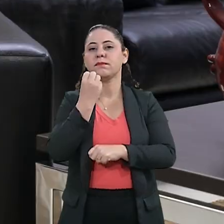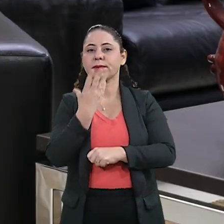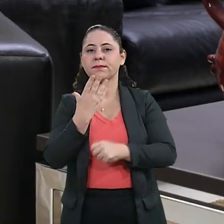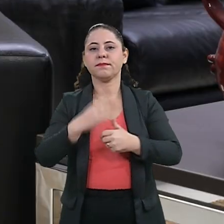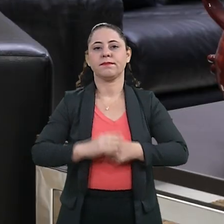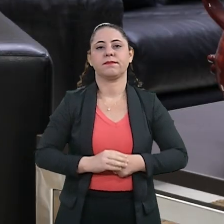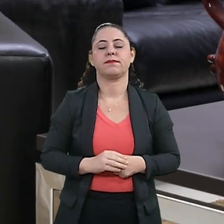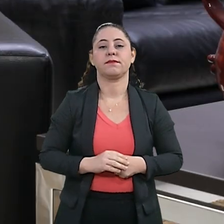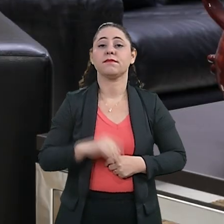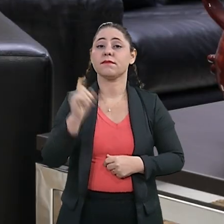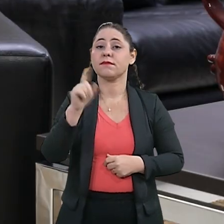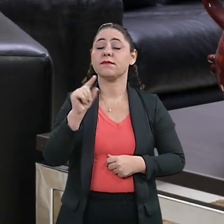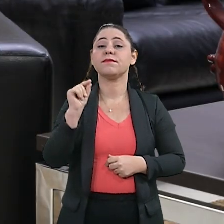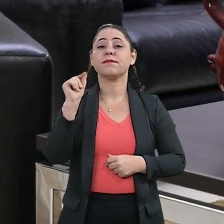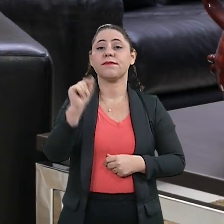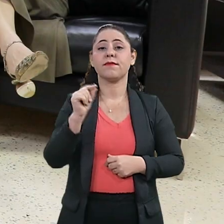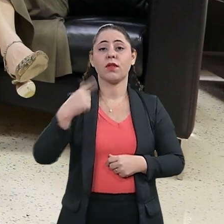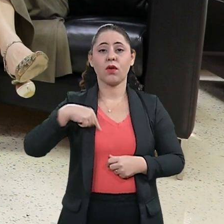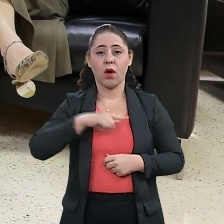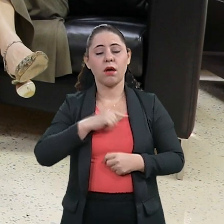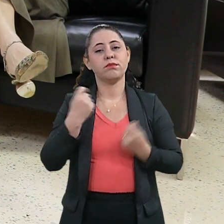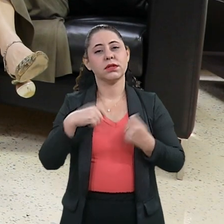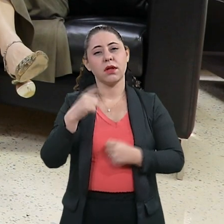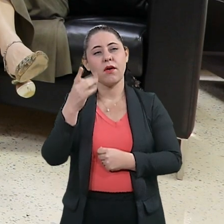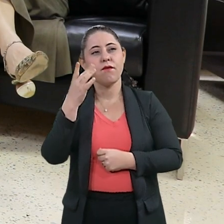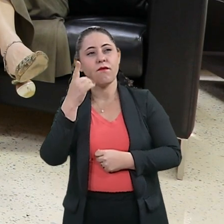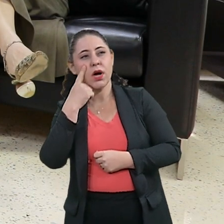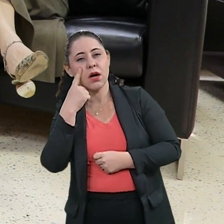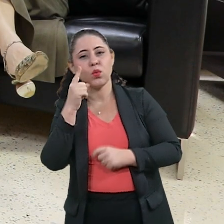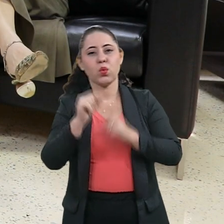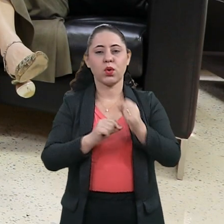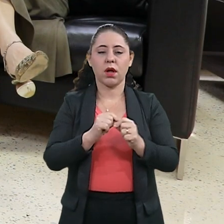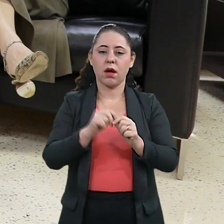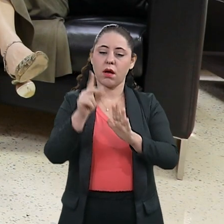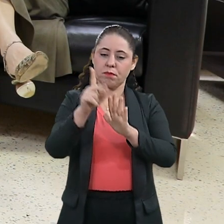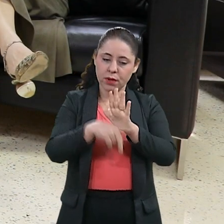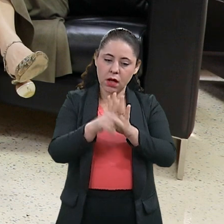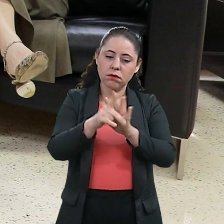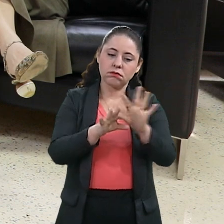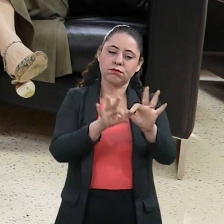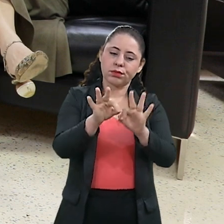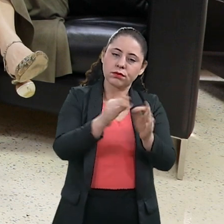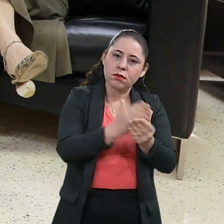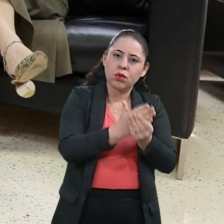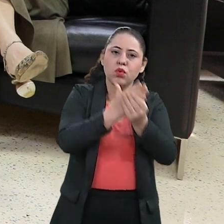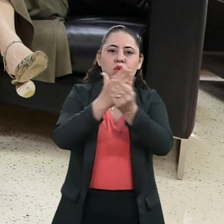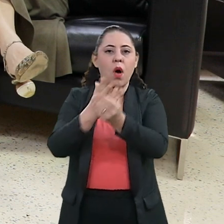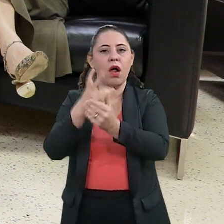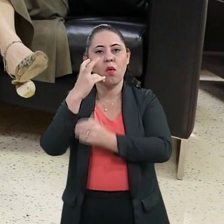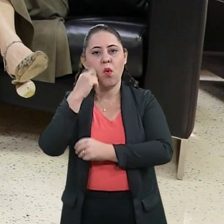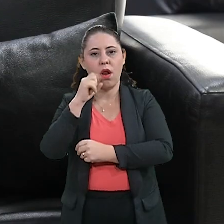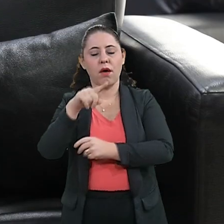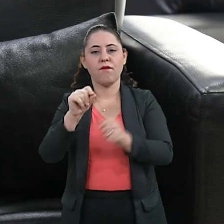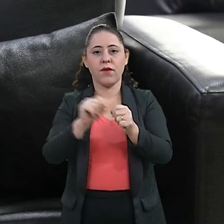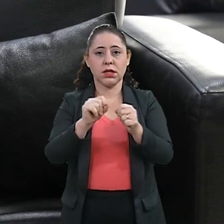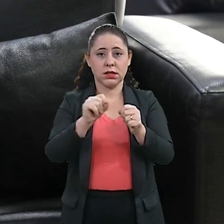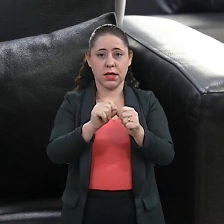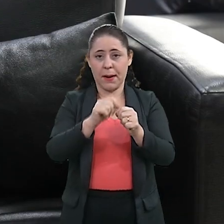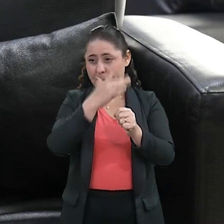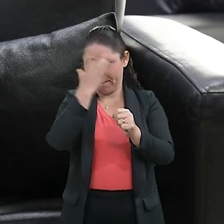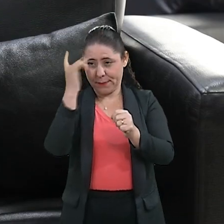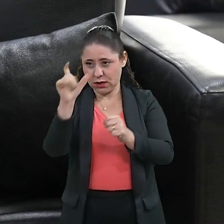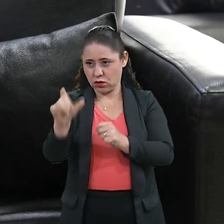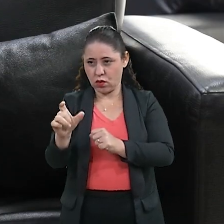bem-sucedida. É exatamente isso que a gente tem que ver, o planejamento da adoção e fazer com que